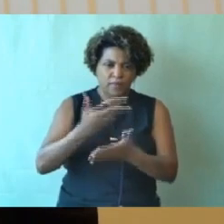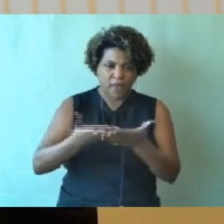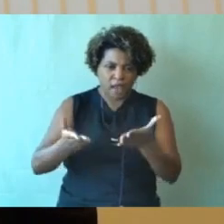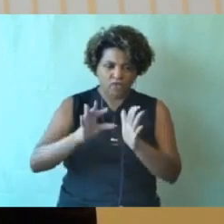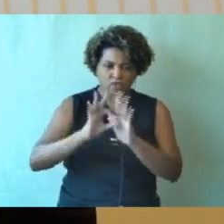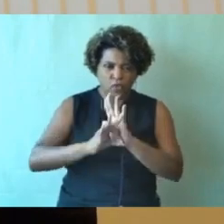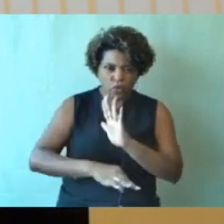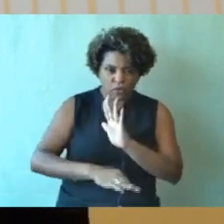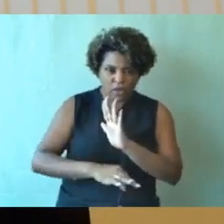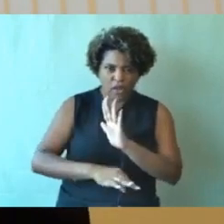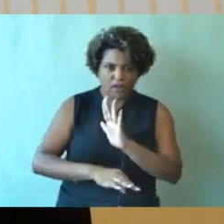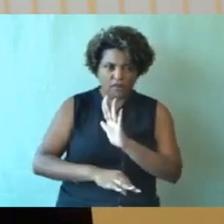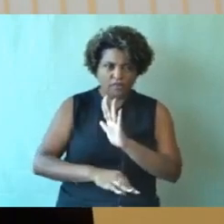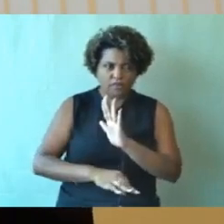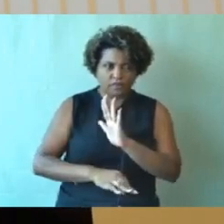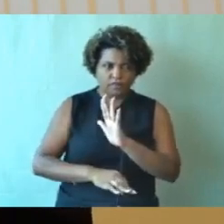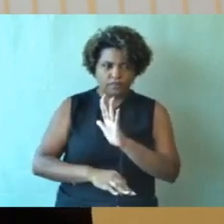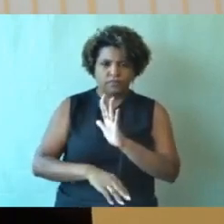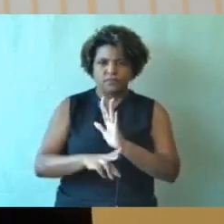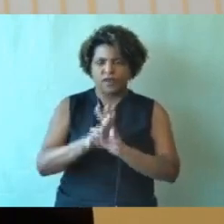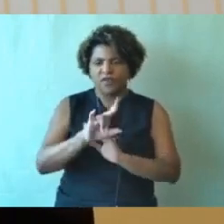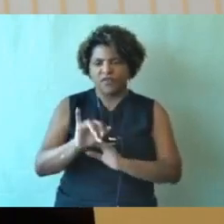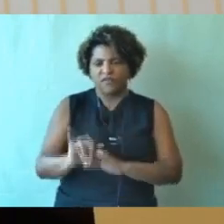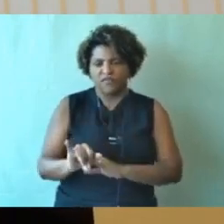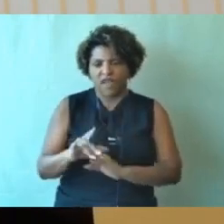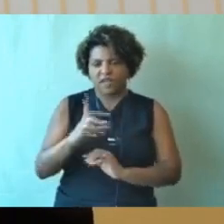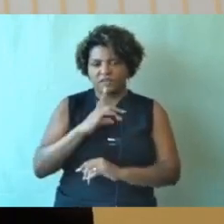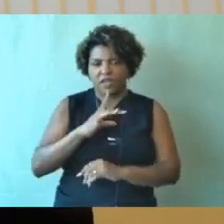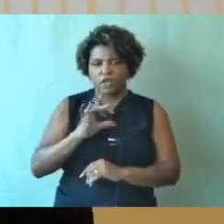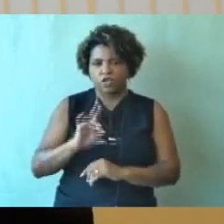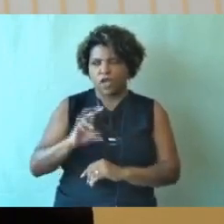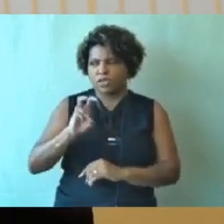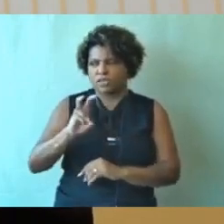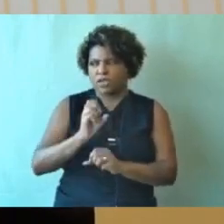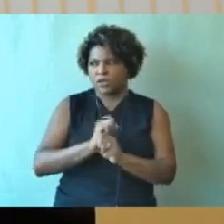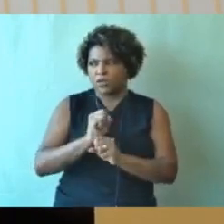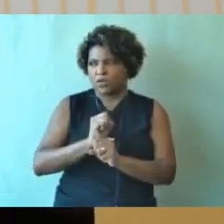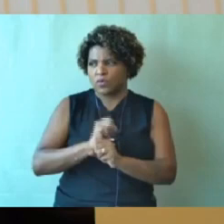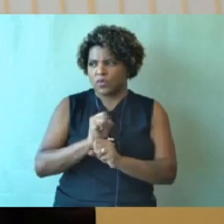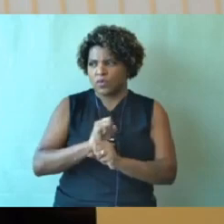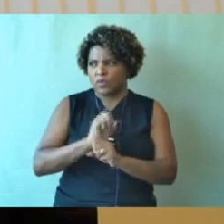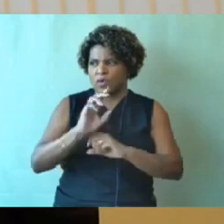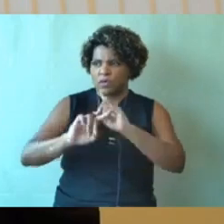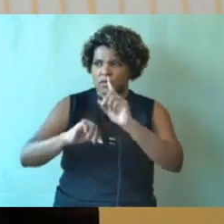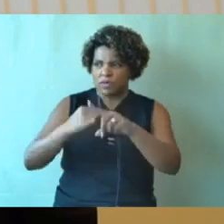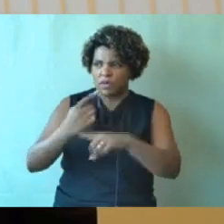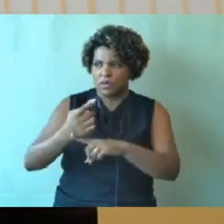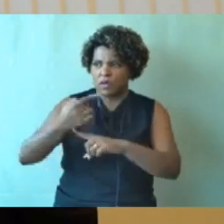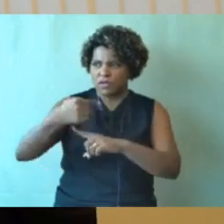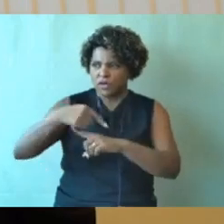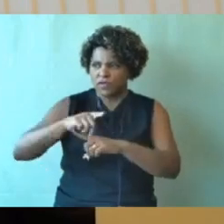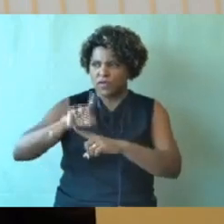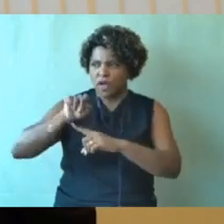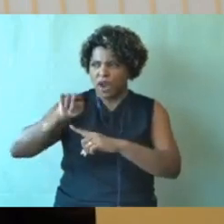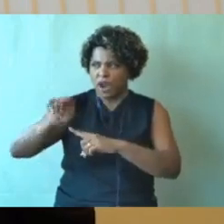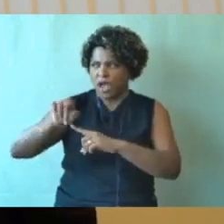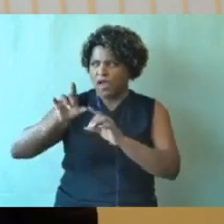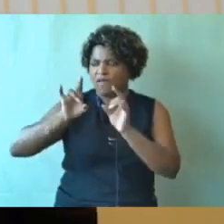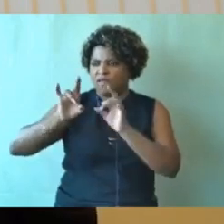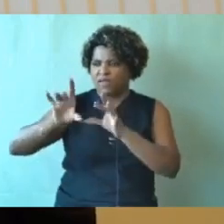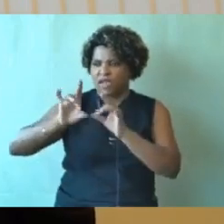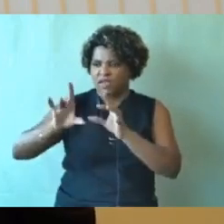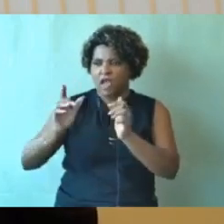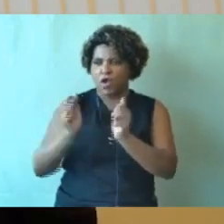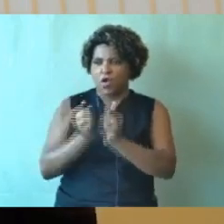pode acontecer isso, eu vou ter depreciado só 5 anos dele. O resto eu vou ter que vender no mercado com 5 anos de uso, porque eu